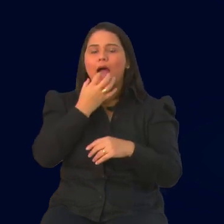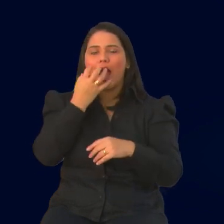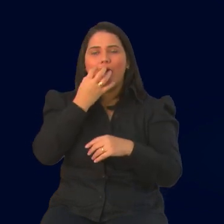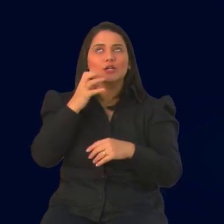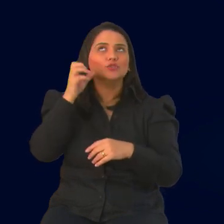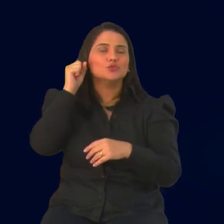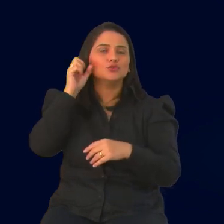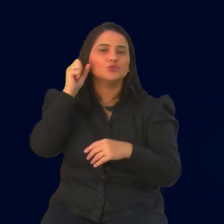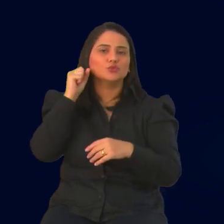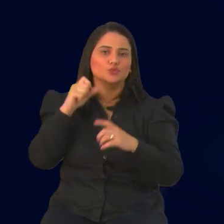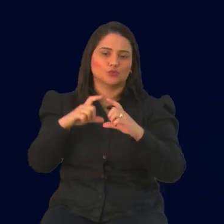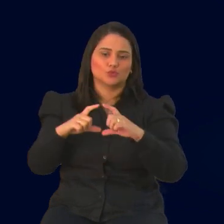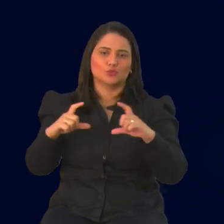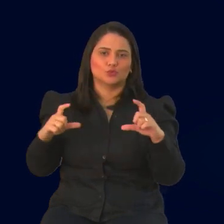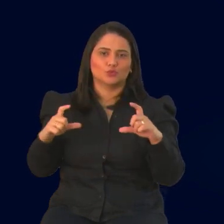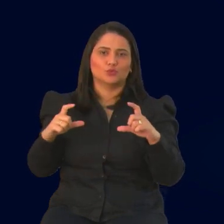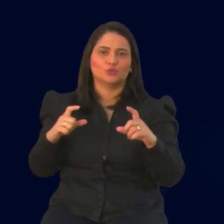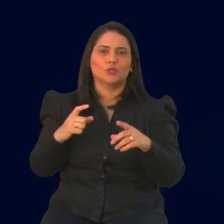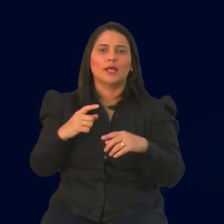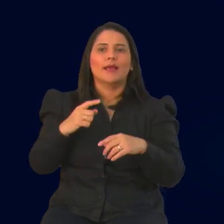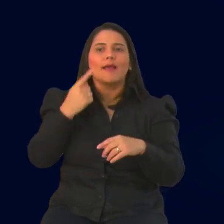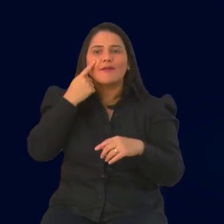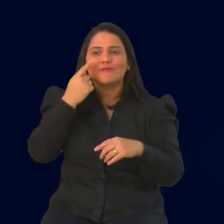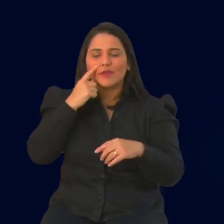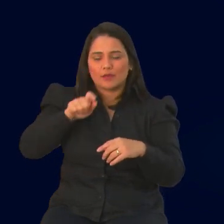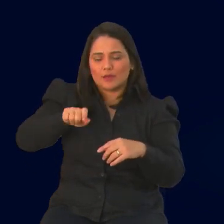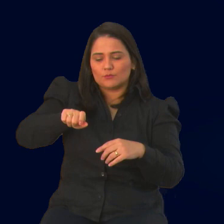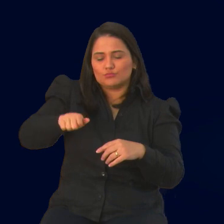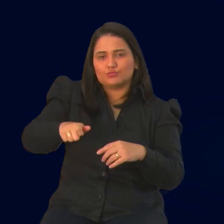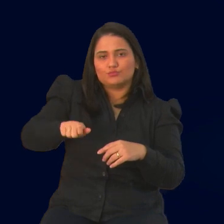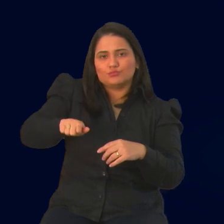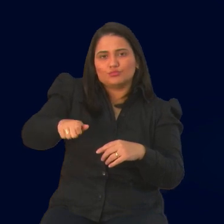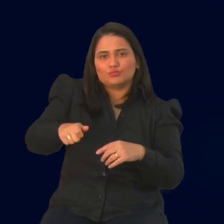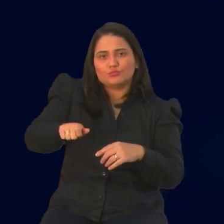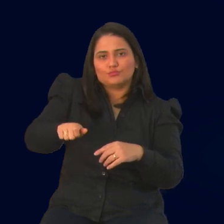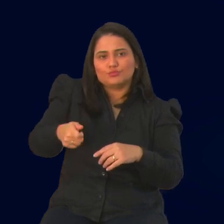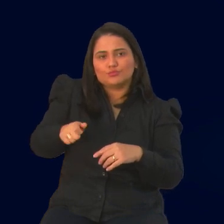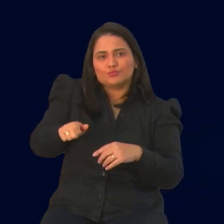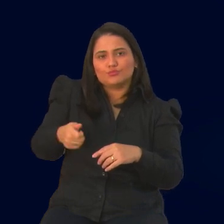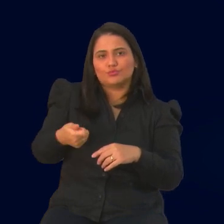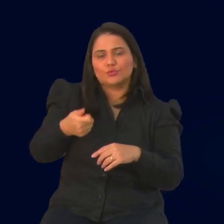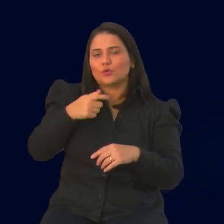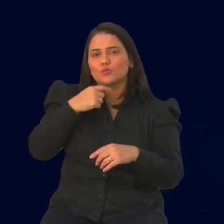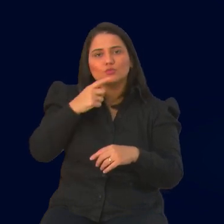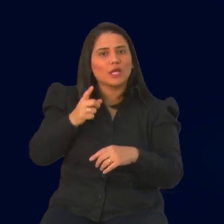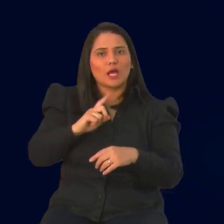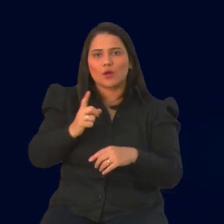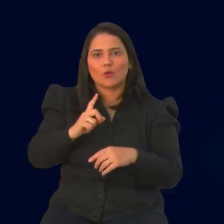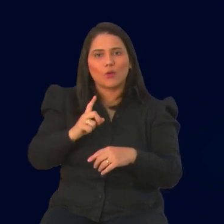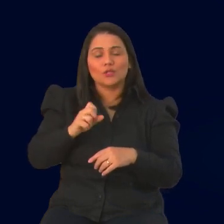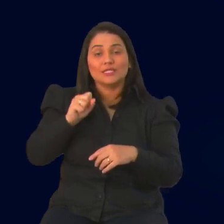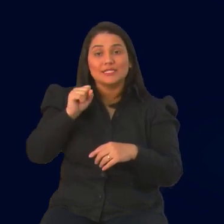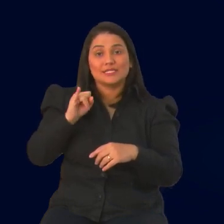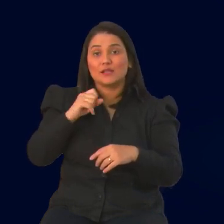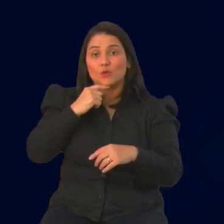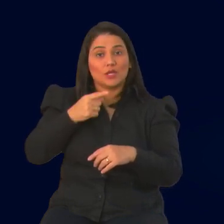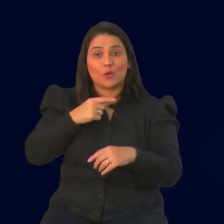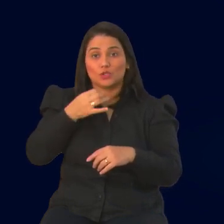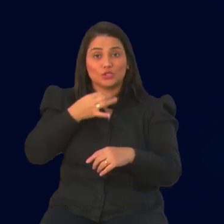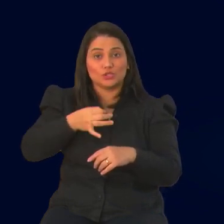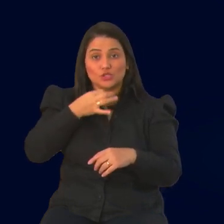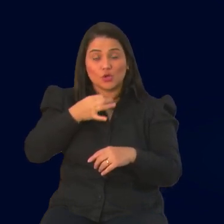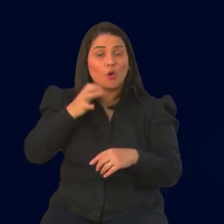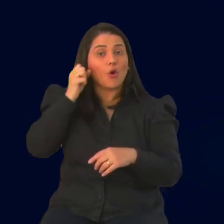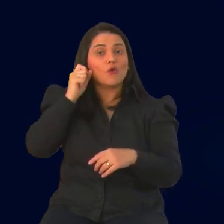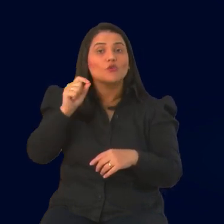tentamos achar a estação exata e nós não conseguimos, o que, que nós ouvimos? Chiado, muito